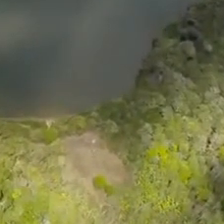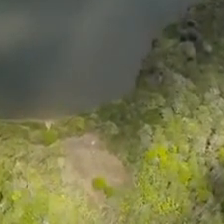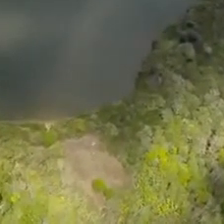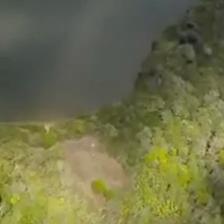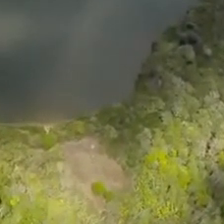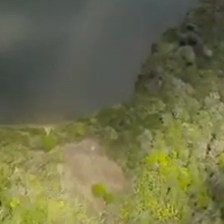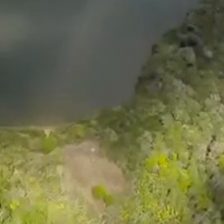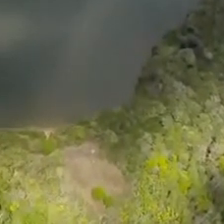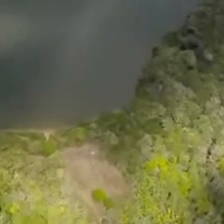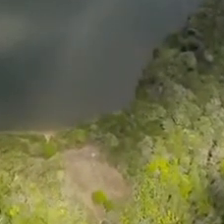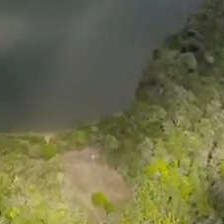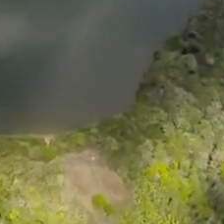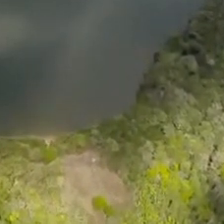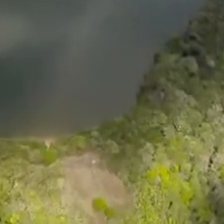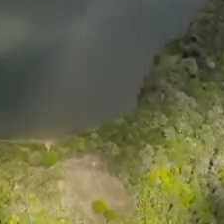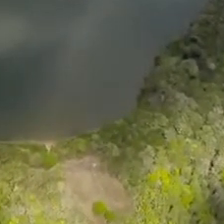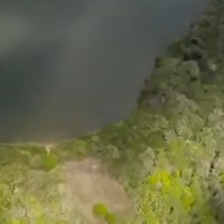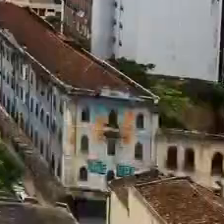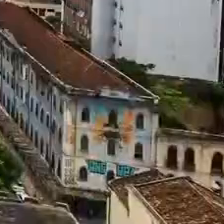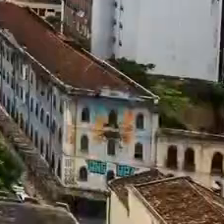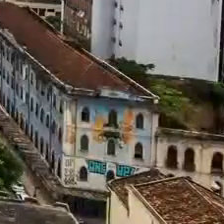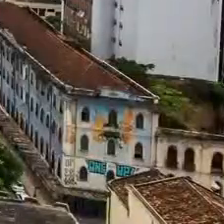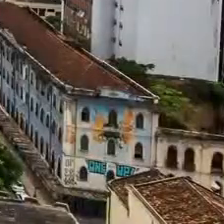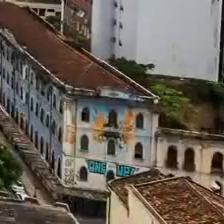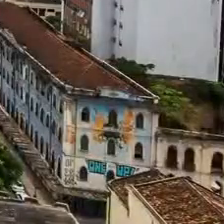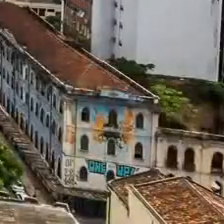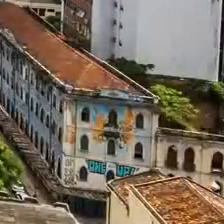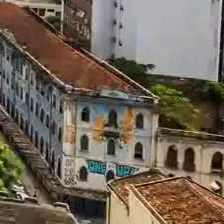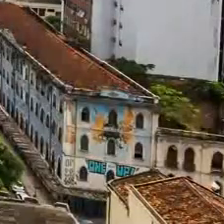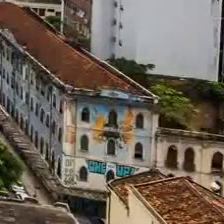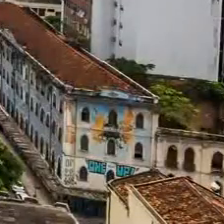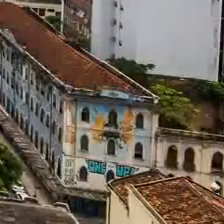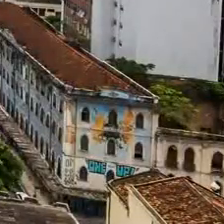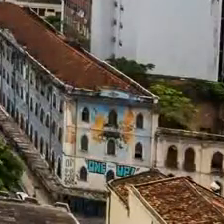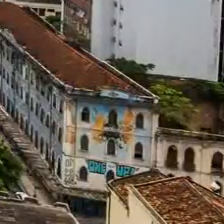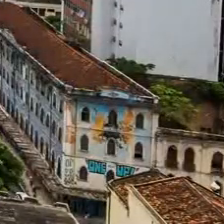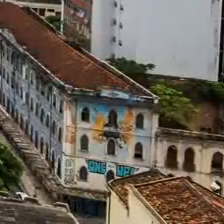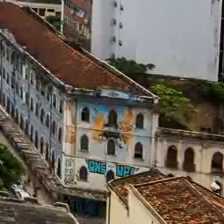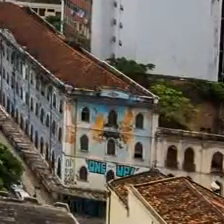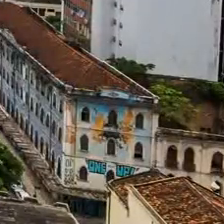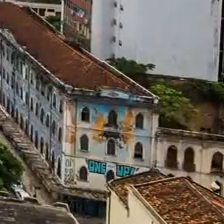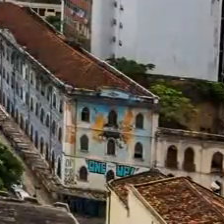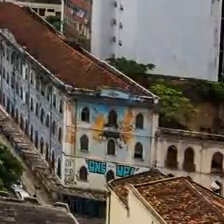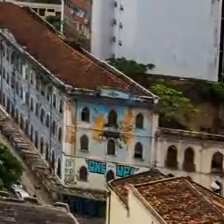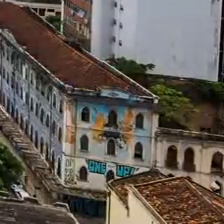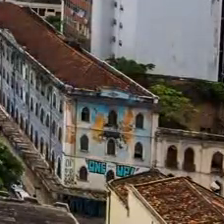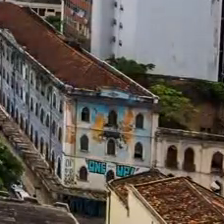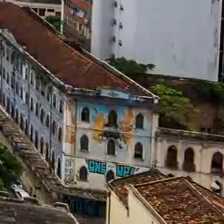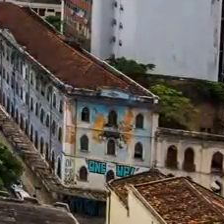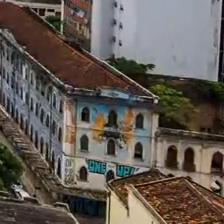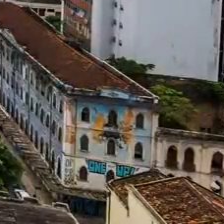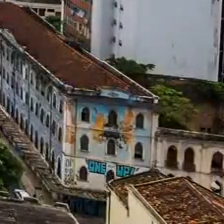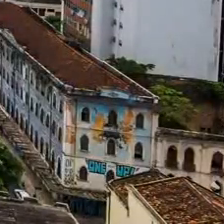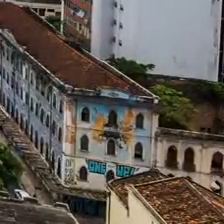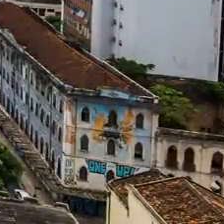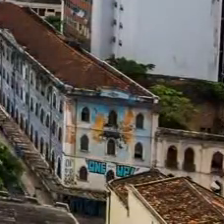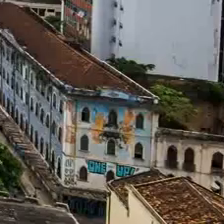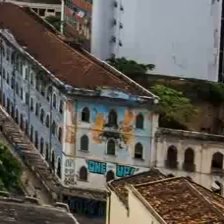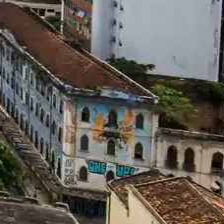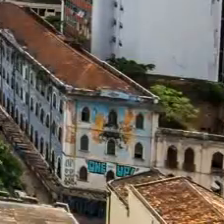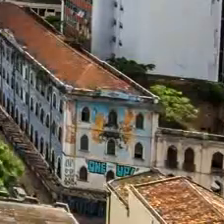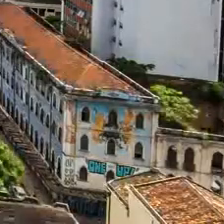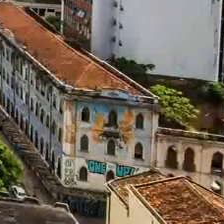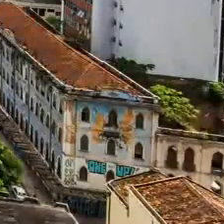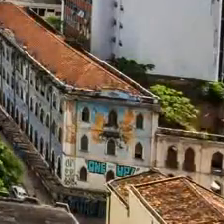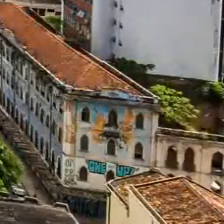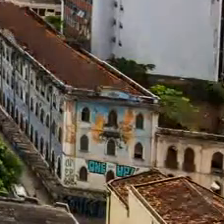pela prova, salve, salve. Brasil, um sonho intenso, raio vívido, de amor